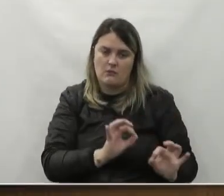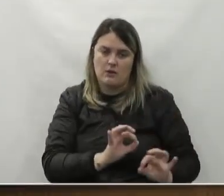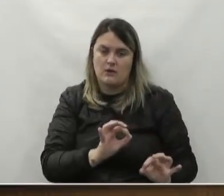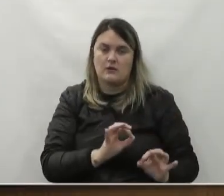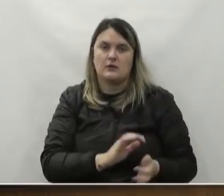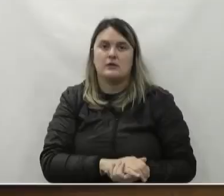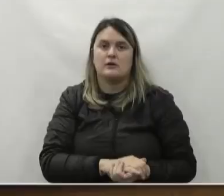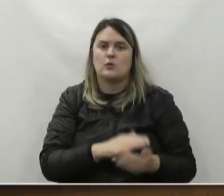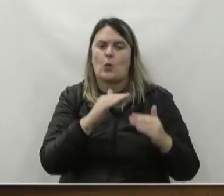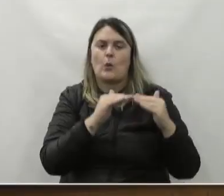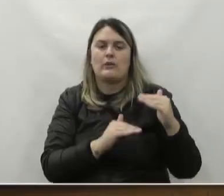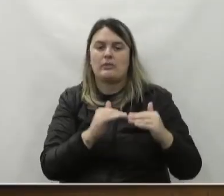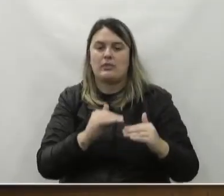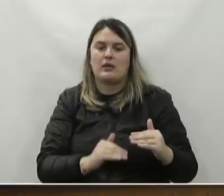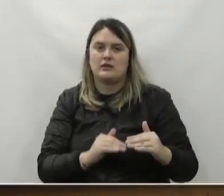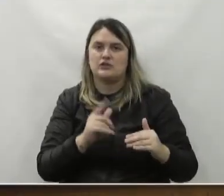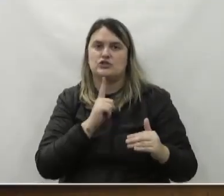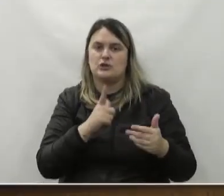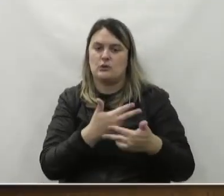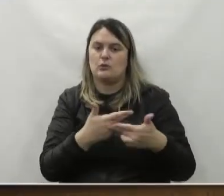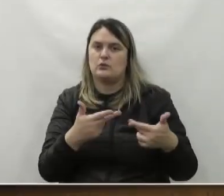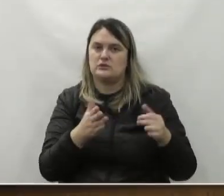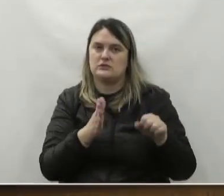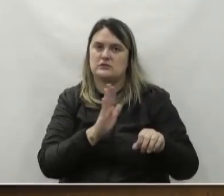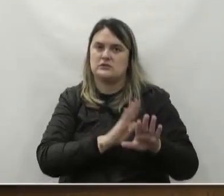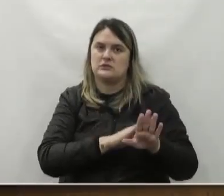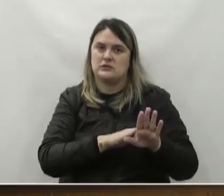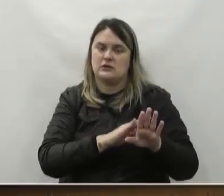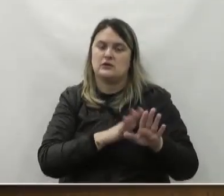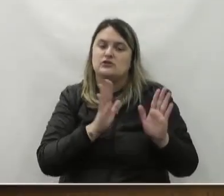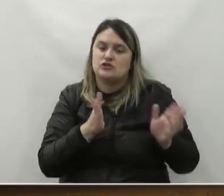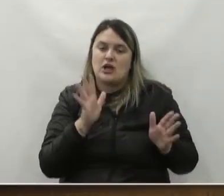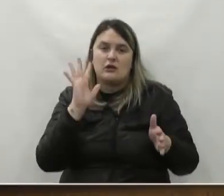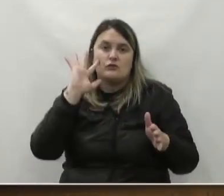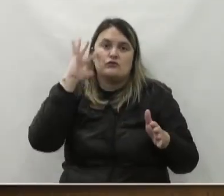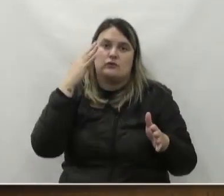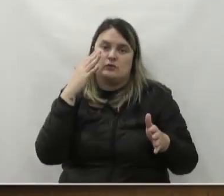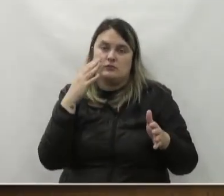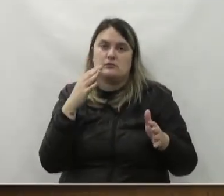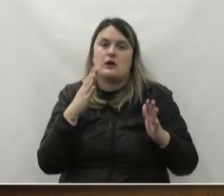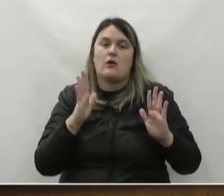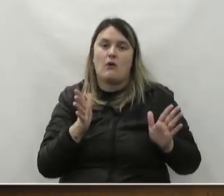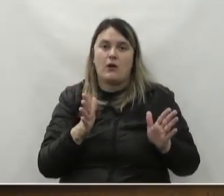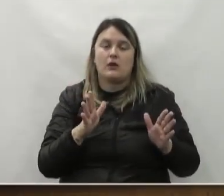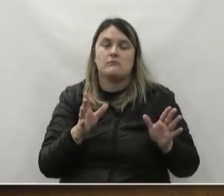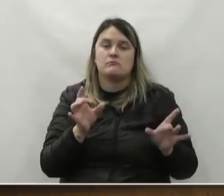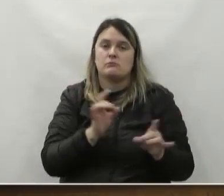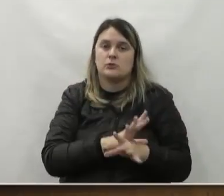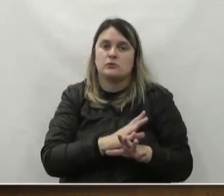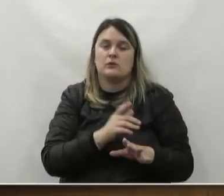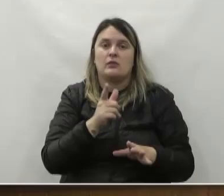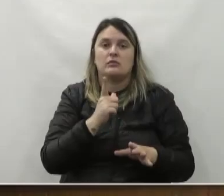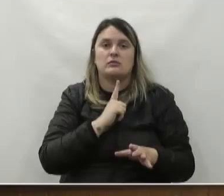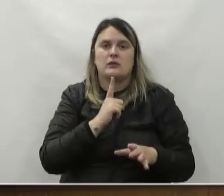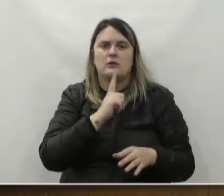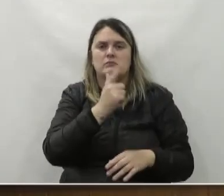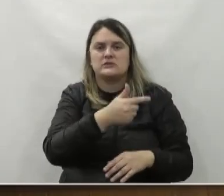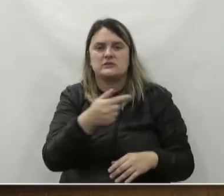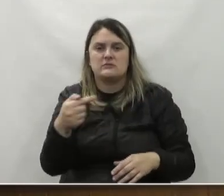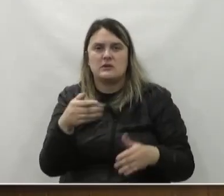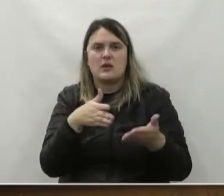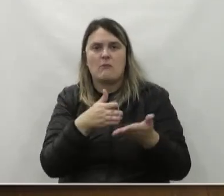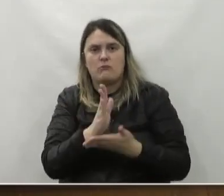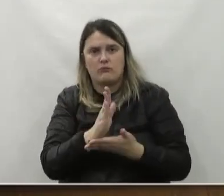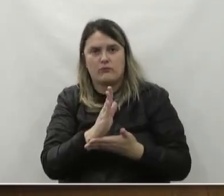não concordaram, que tinha alguns jabutis. E foi resolvido e, tranquilamente, eu acho que nós temos aí uma semana para